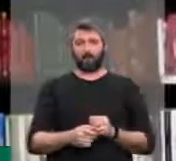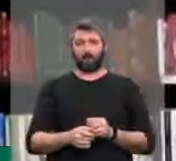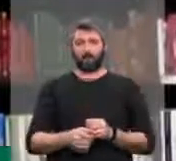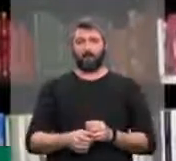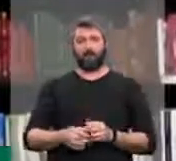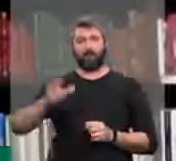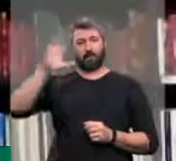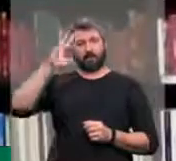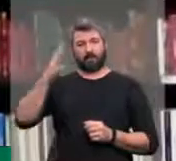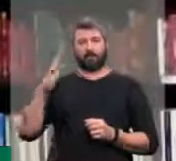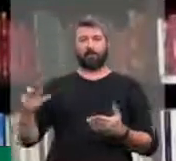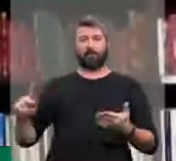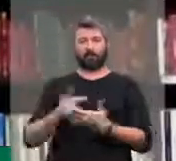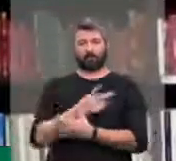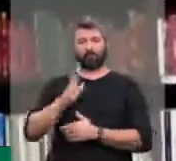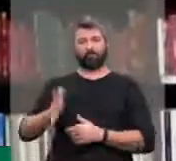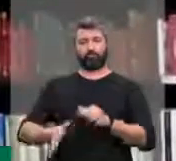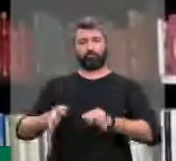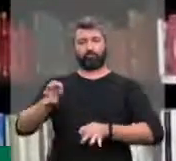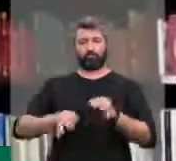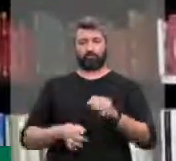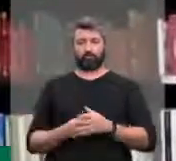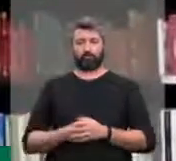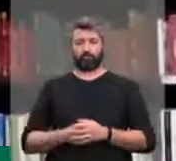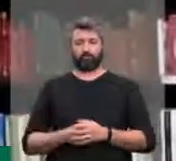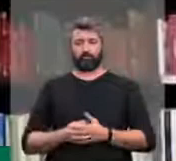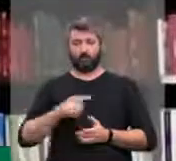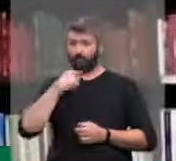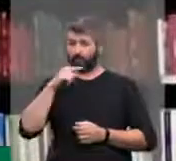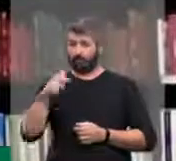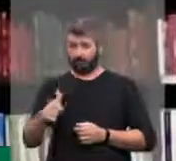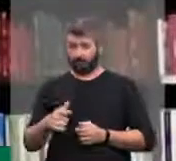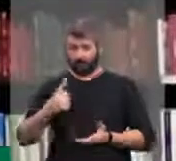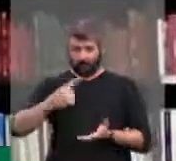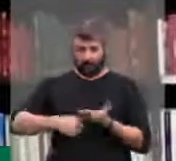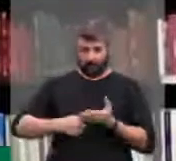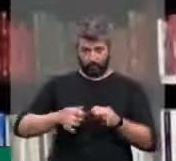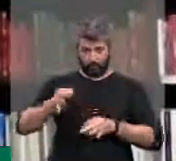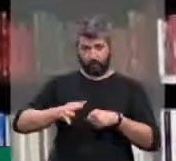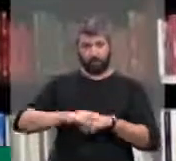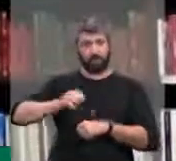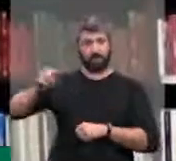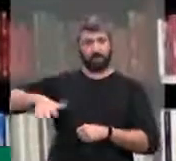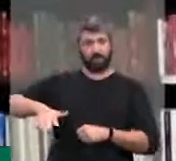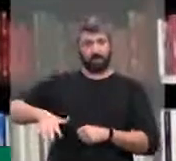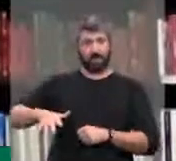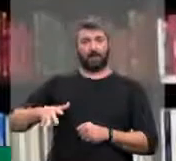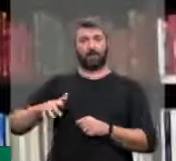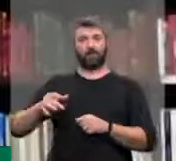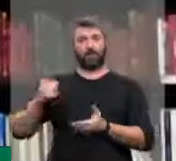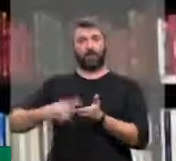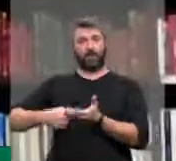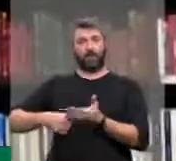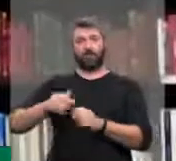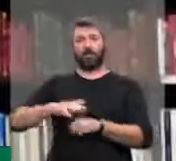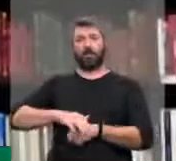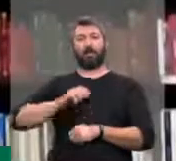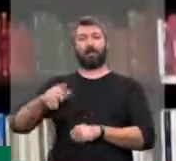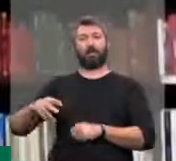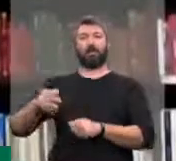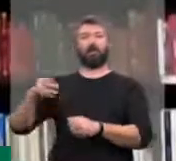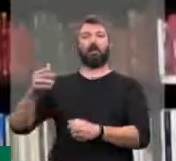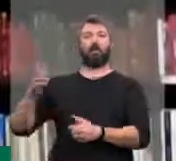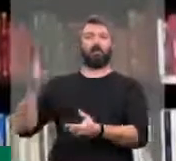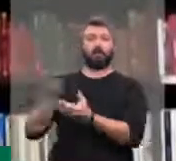de decisão transitada em julgado. Não há dúvidas de que os acordos judiciais são mais baratos para a União do que uma condenação